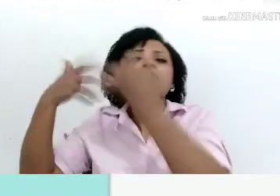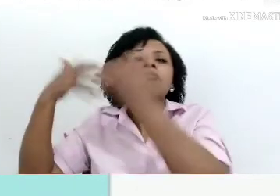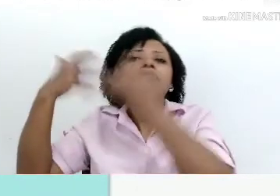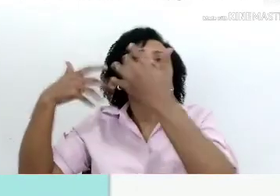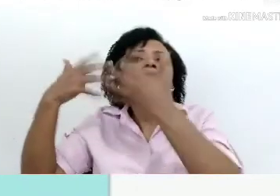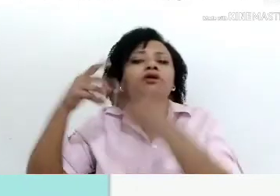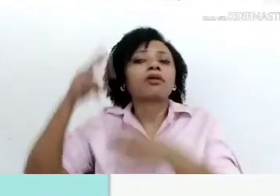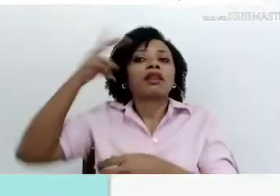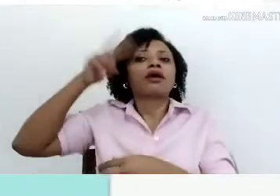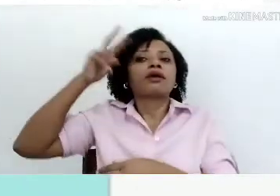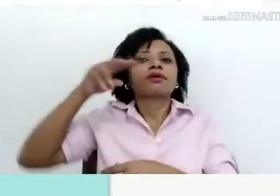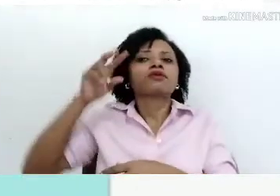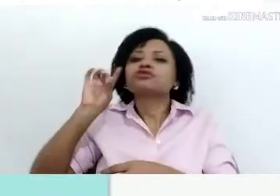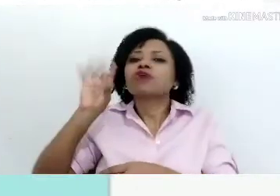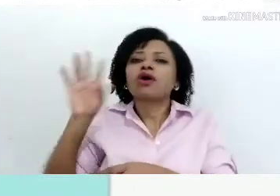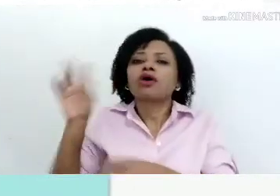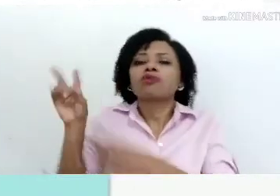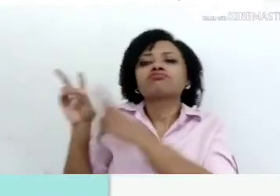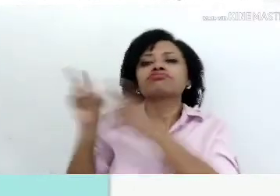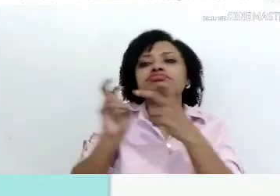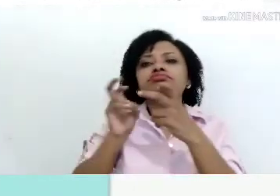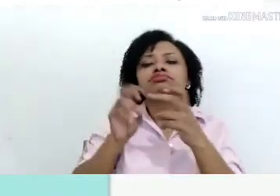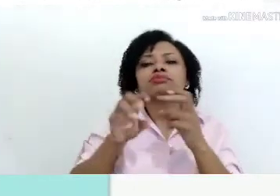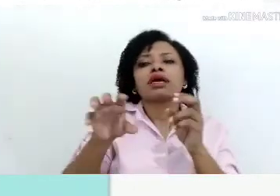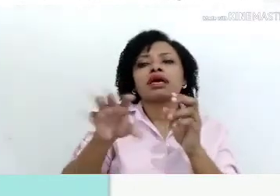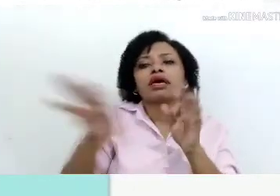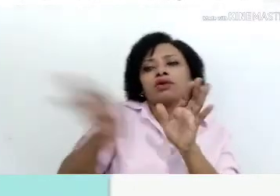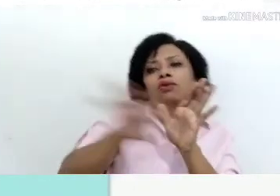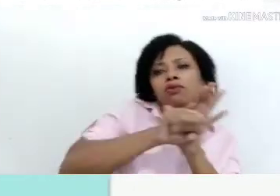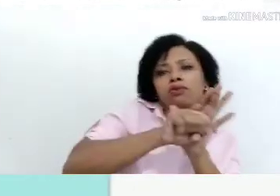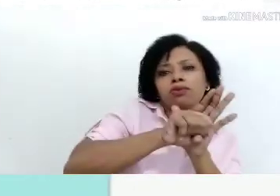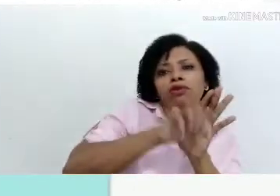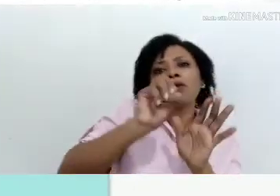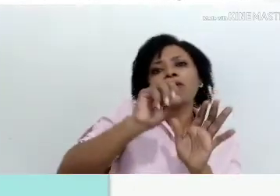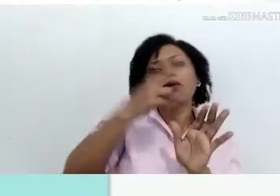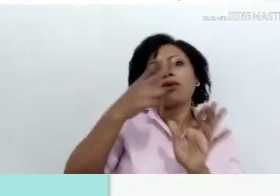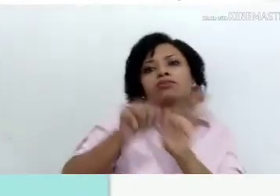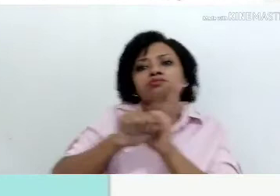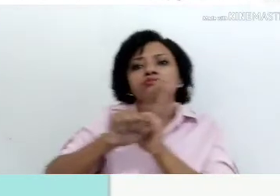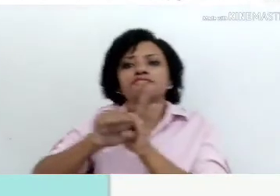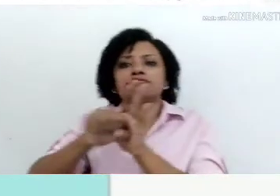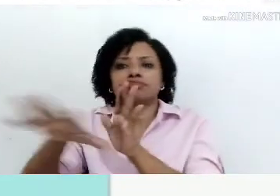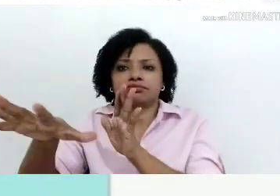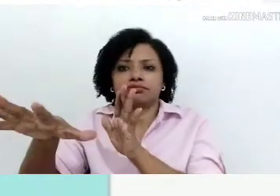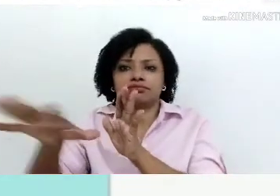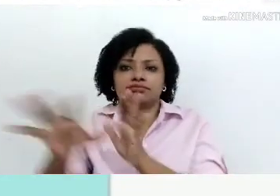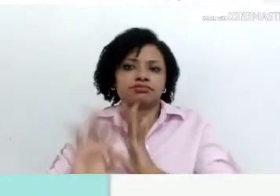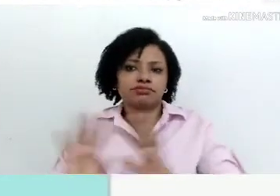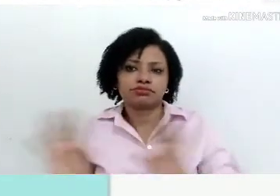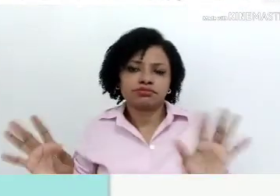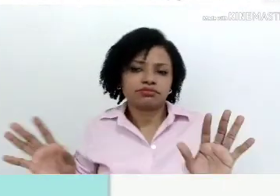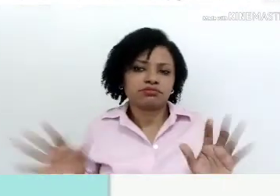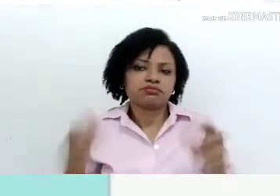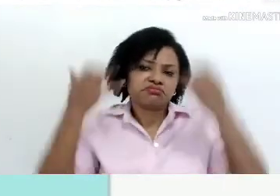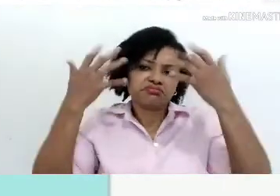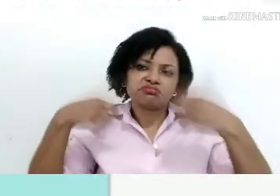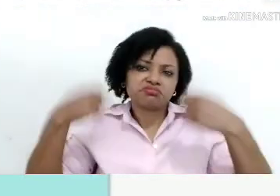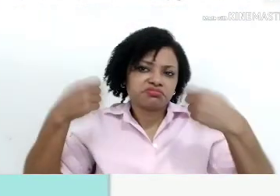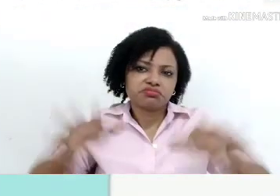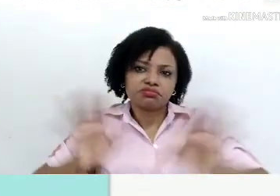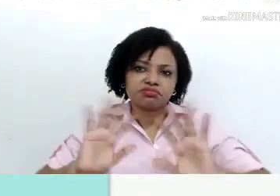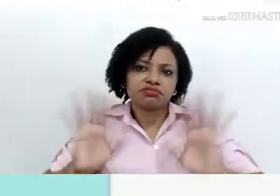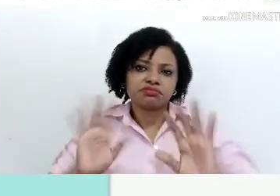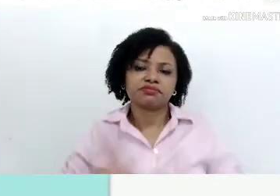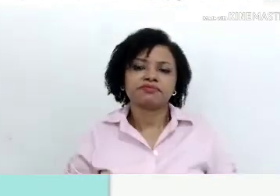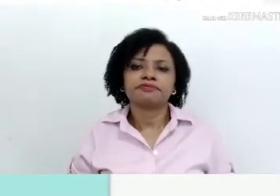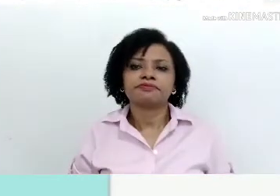só para vocês lembrarem, né? Se o processo é endotérmico ou exotérmico. Então, tem várias opções aqui que nem vale a gente